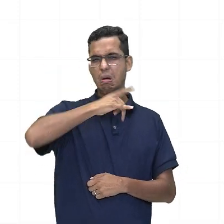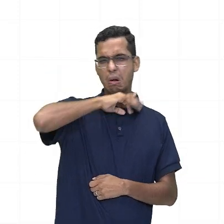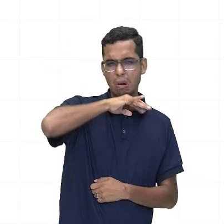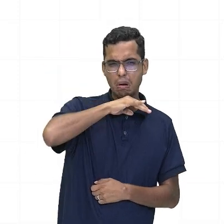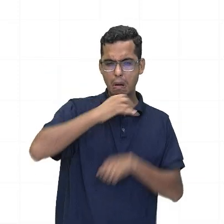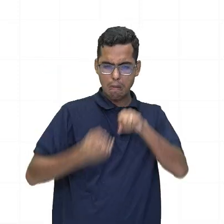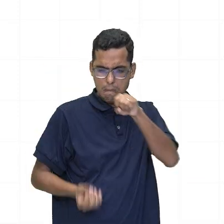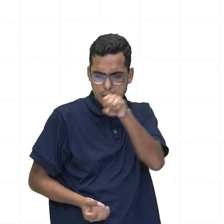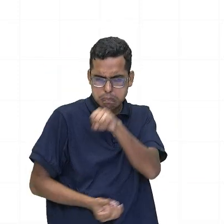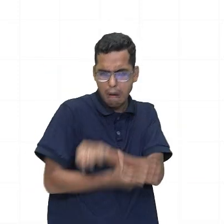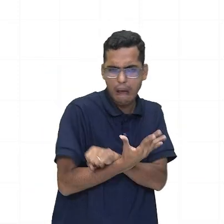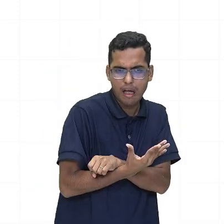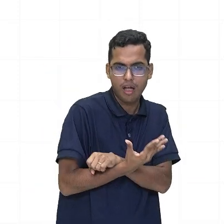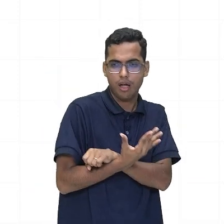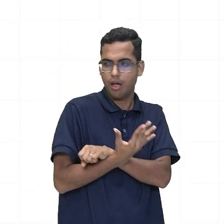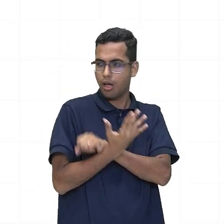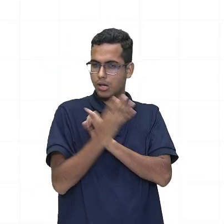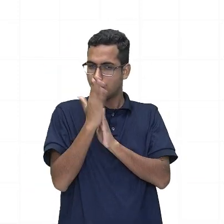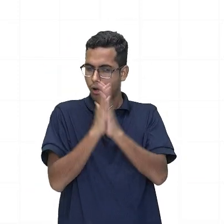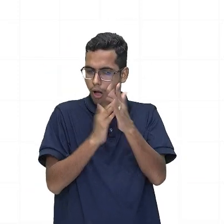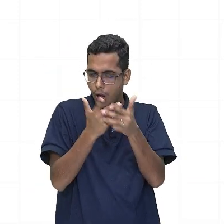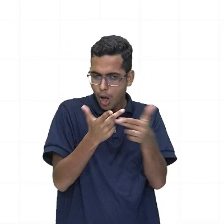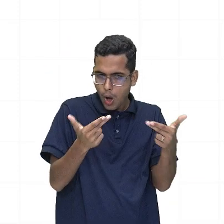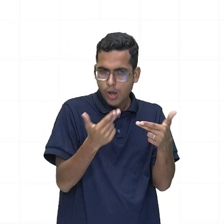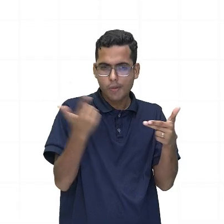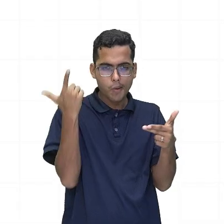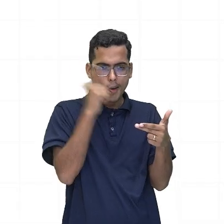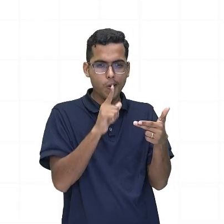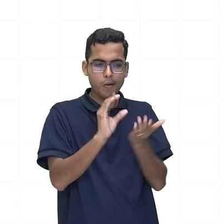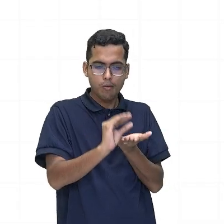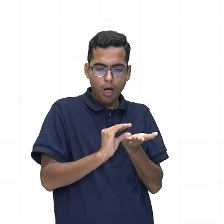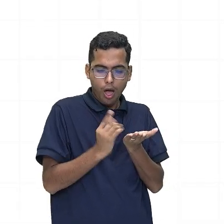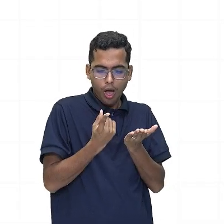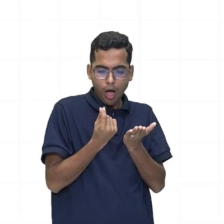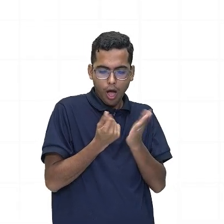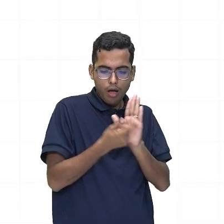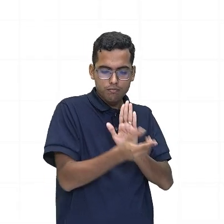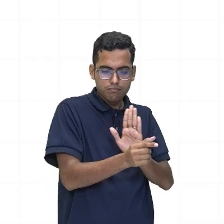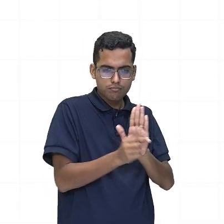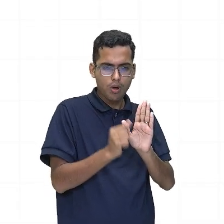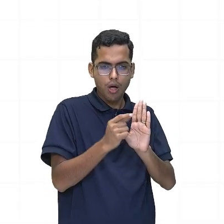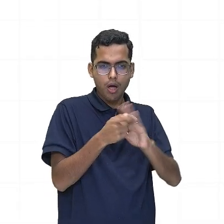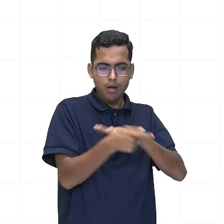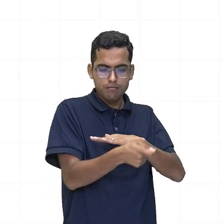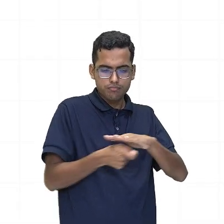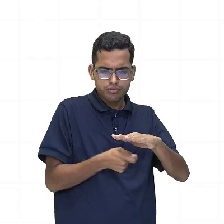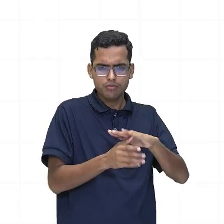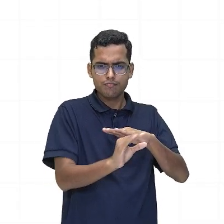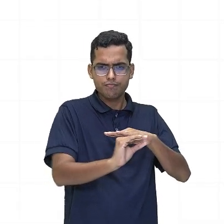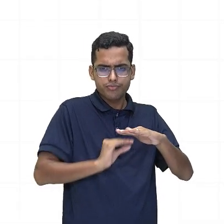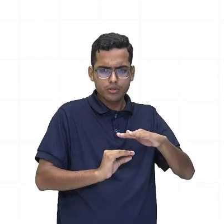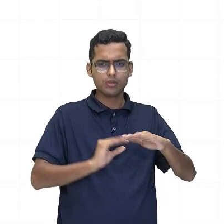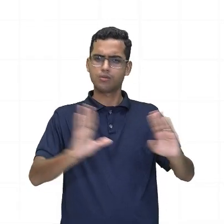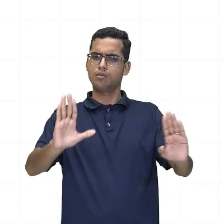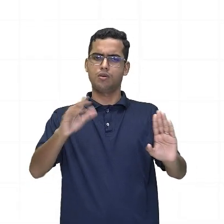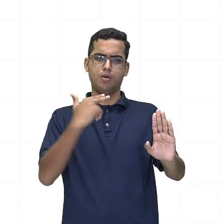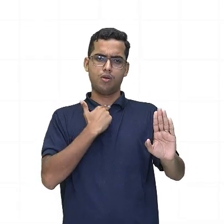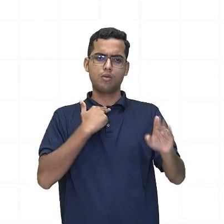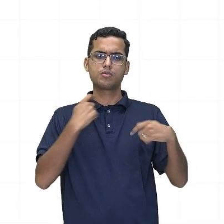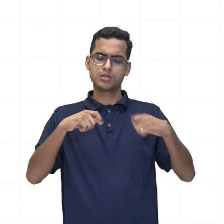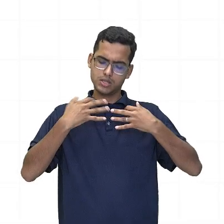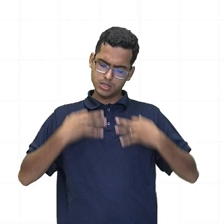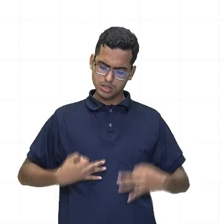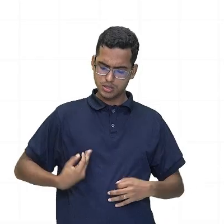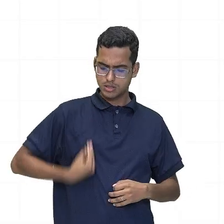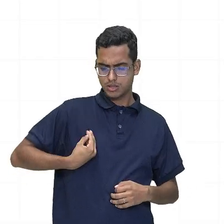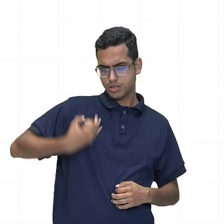pode buscar benefício em favor próprio. A caridade, esse aí é um valor